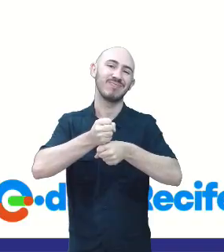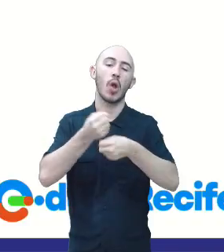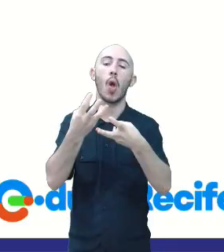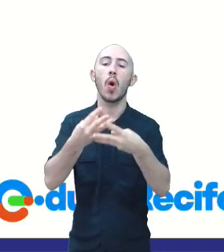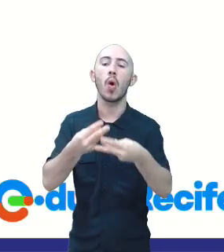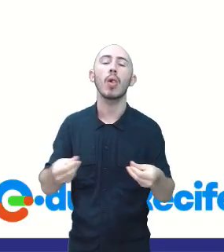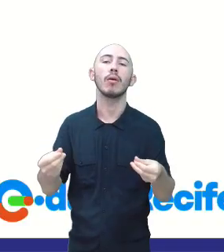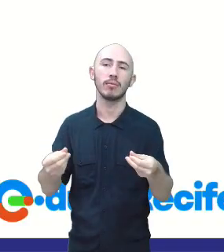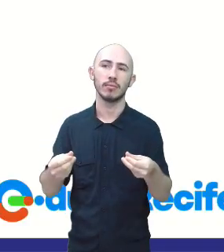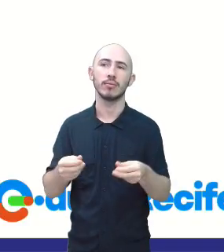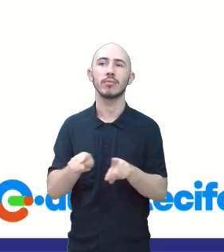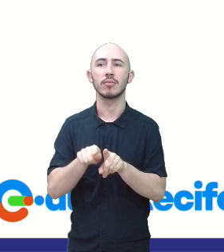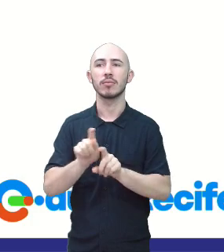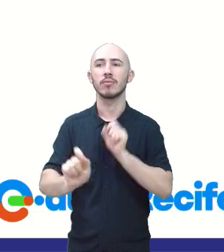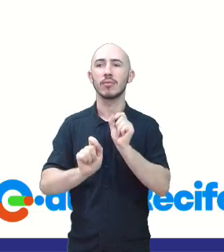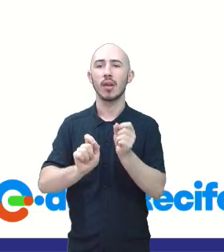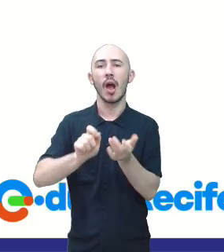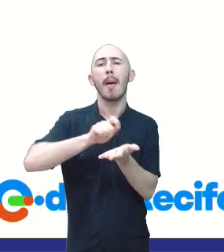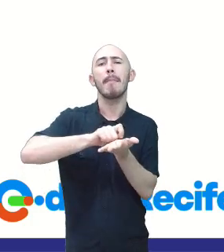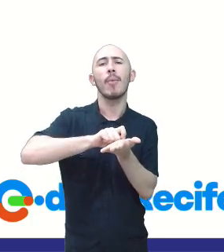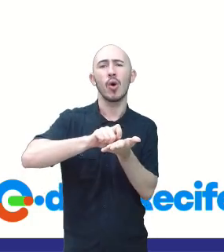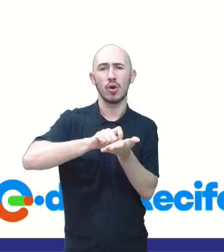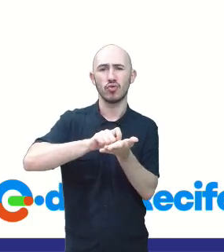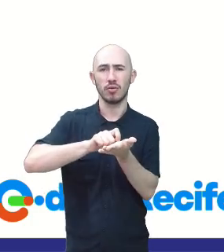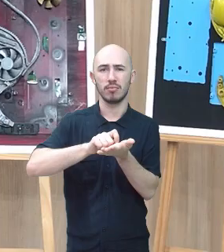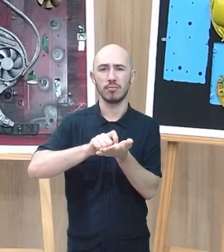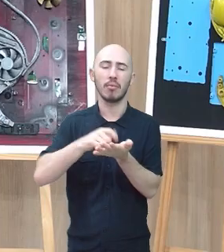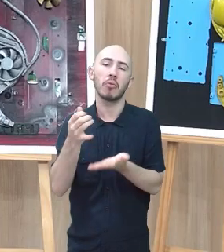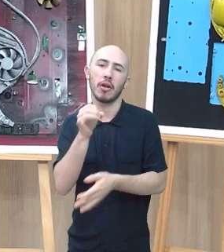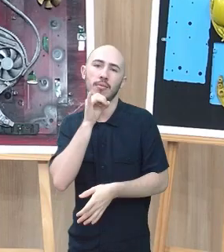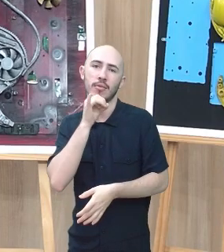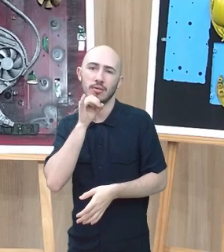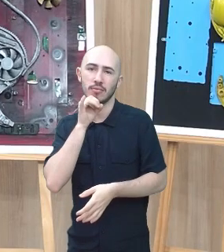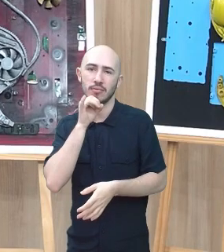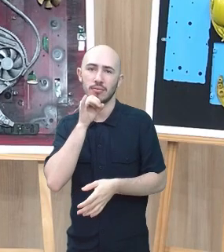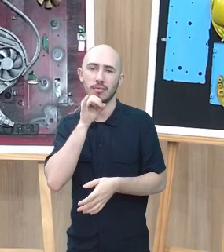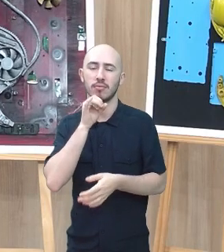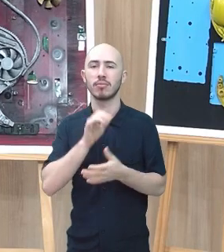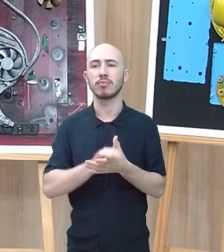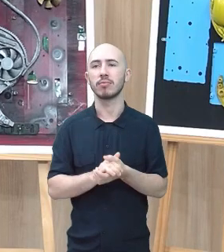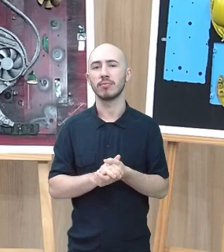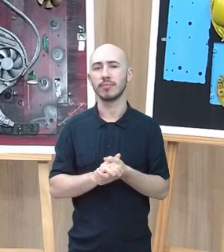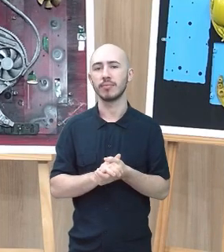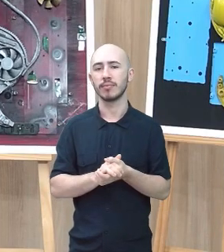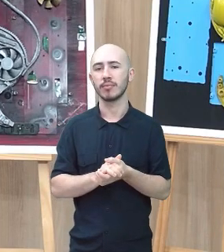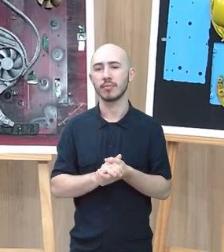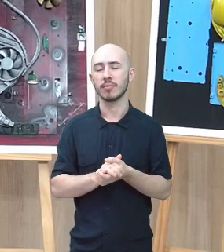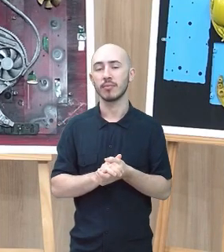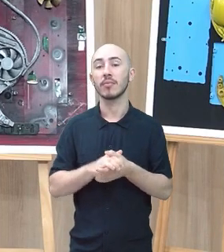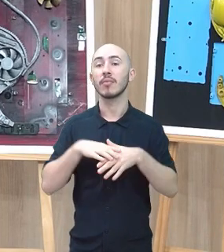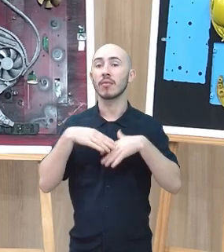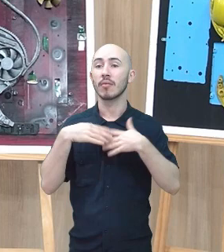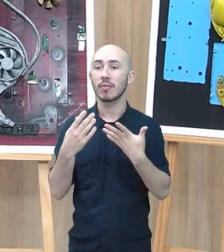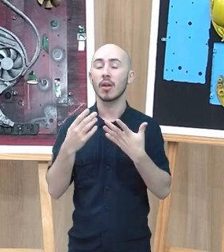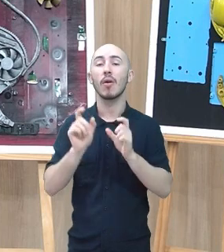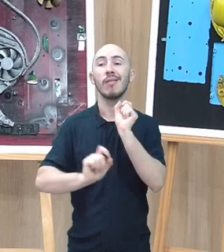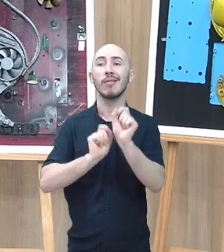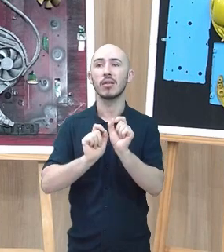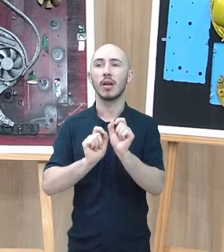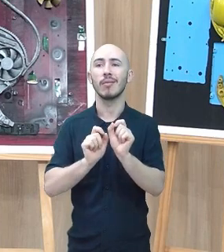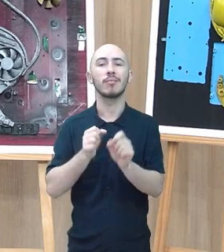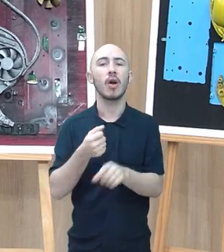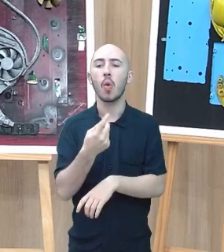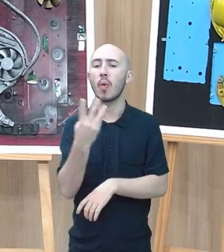A borracha, certo? É um tempo indeterminado. Veja a quantidade, assim, a gente não consegue